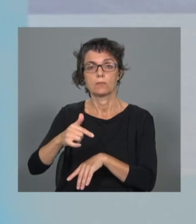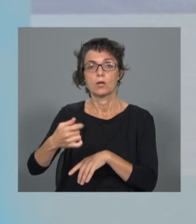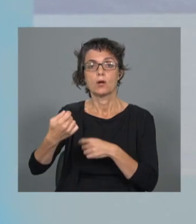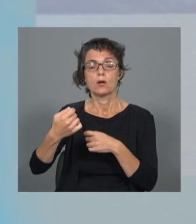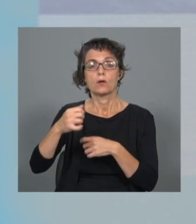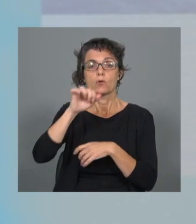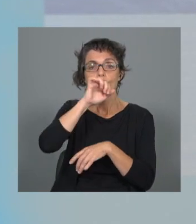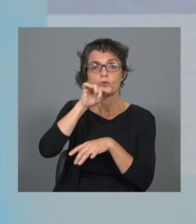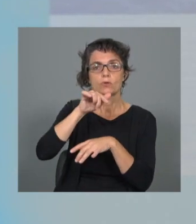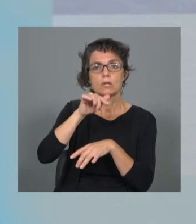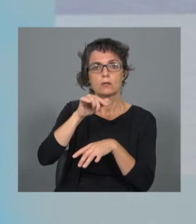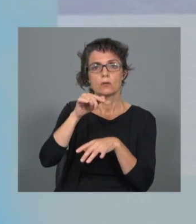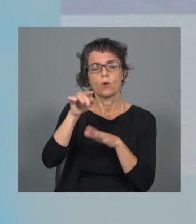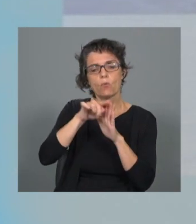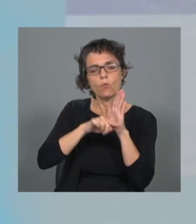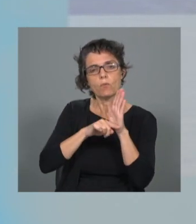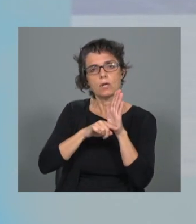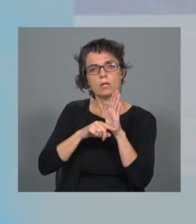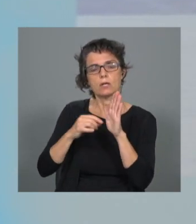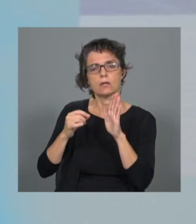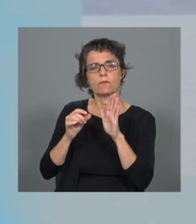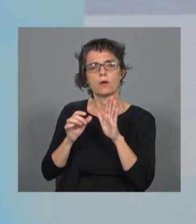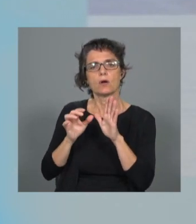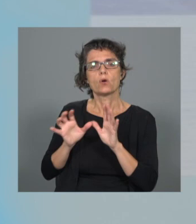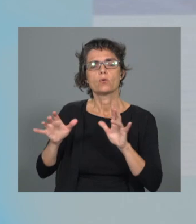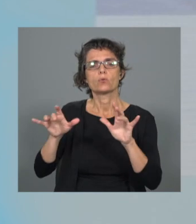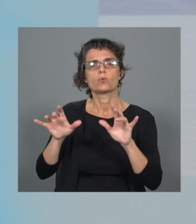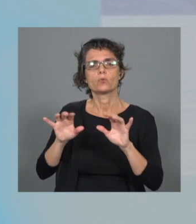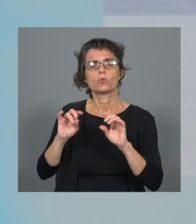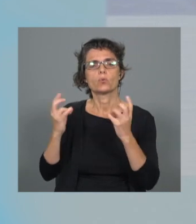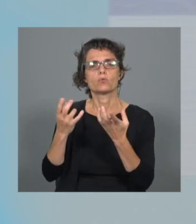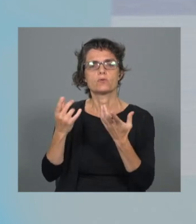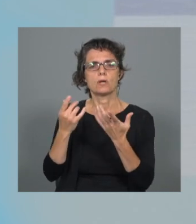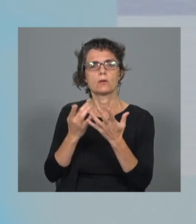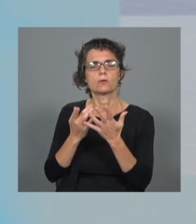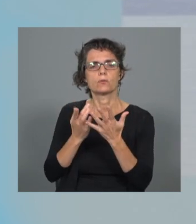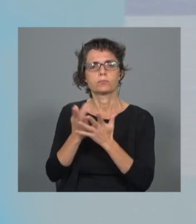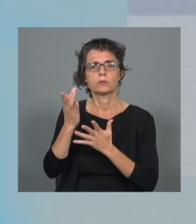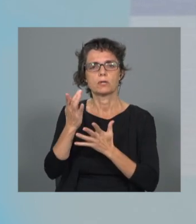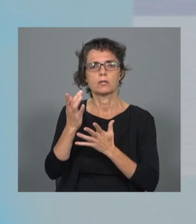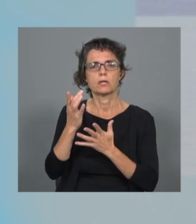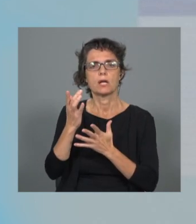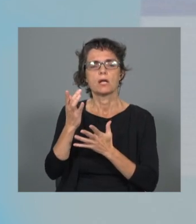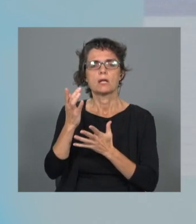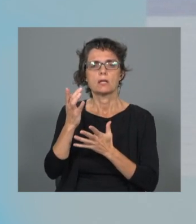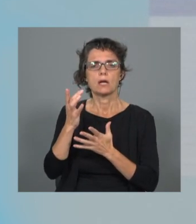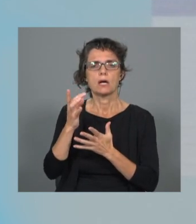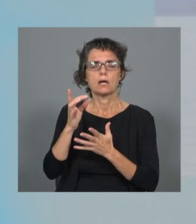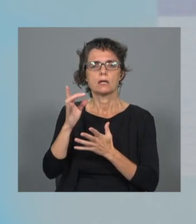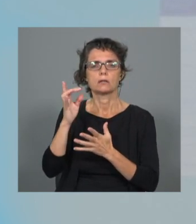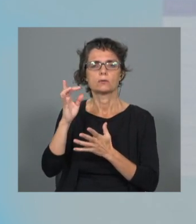estas recentes medidas divulgadas pelo Conselho Permanente da Conferência Episcopal, que não abriram ainda muito, não